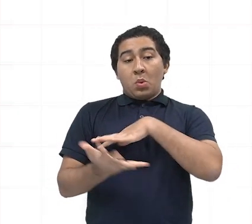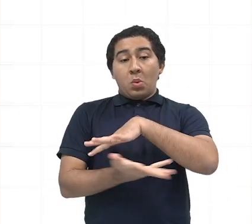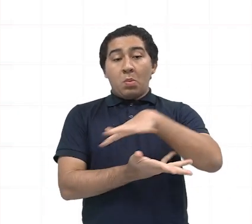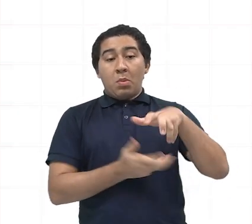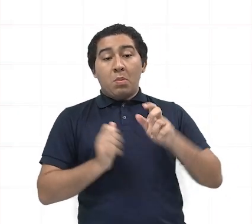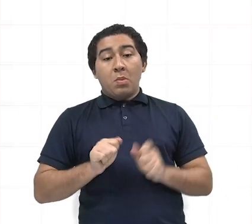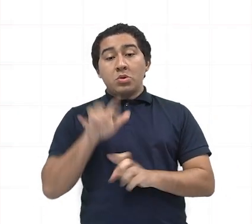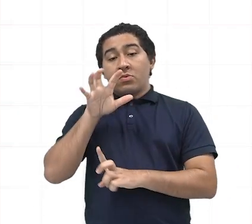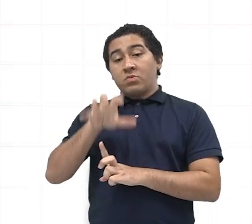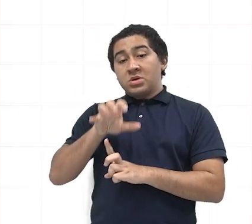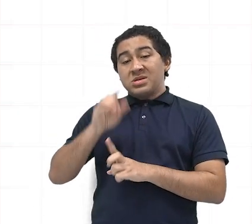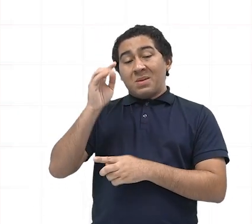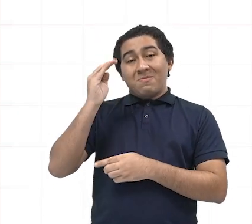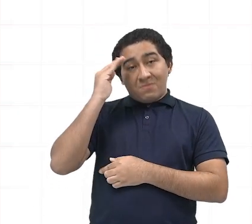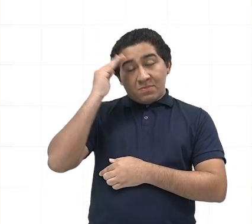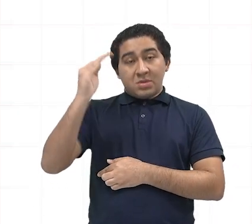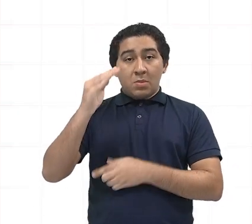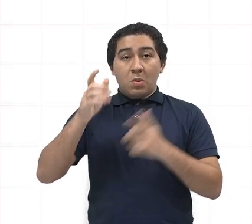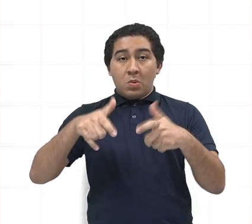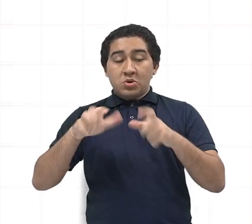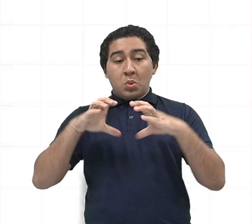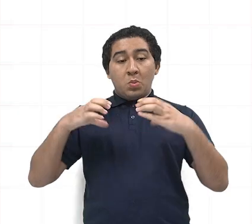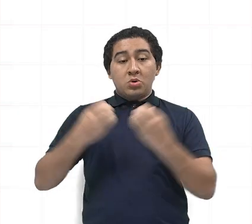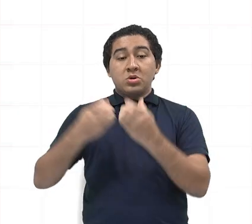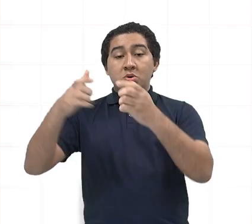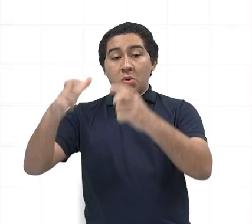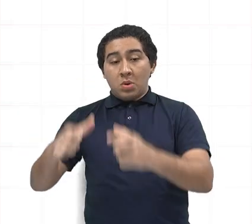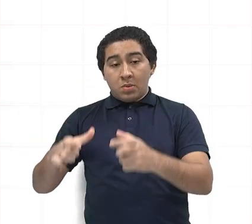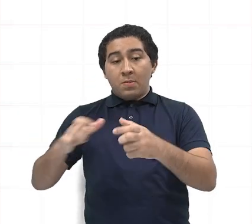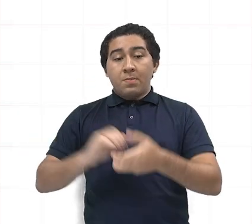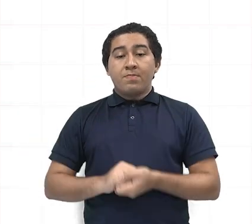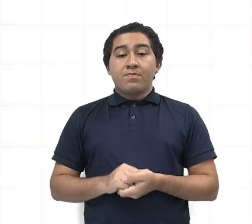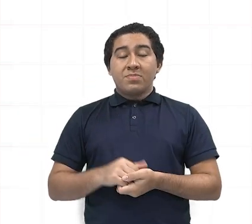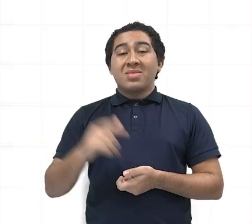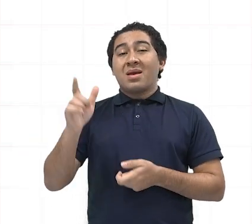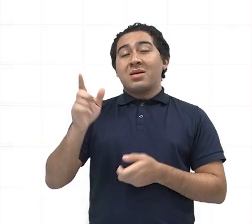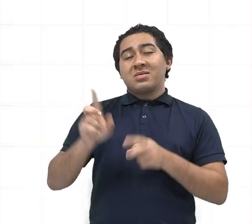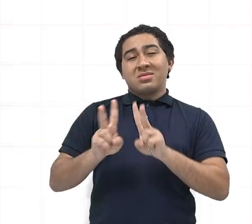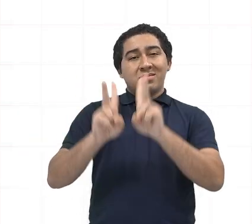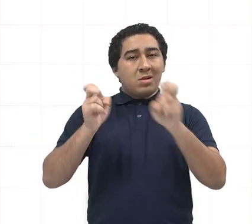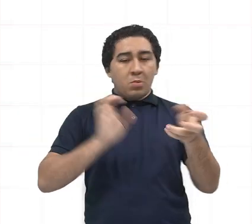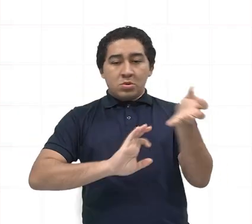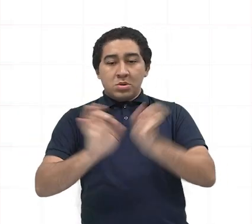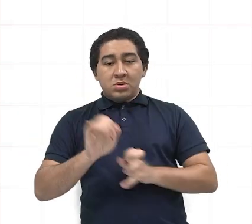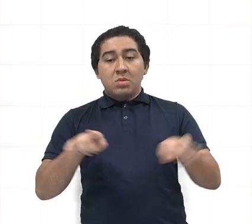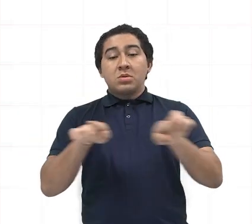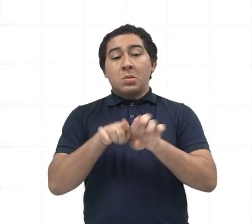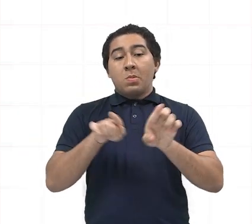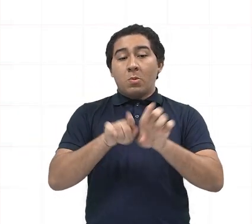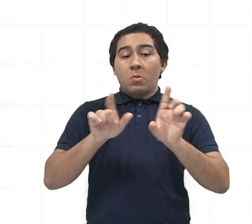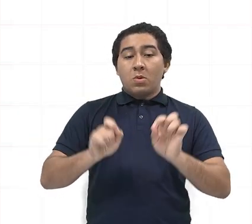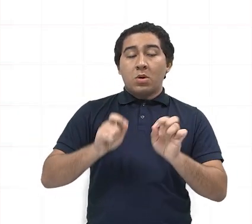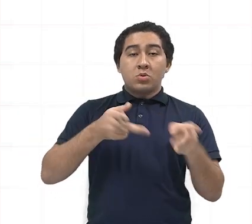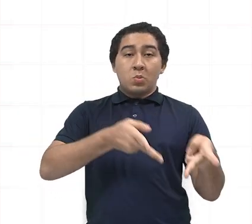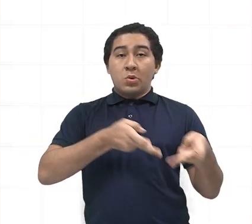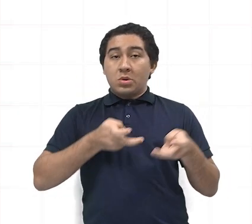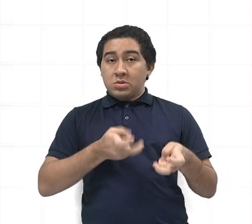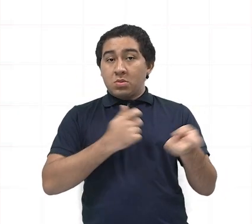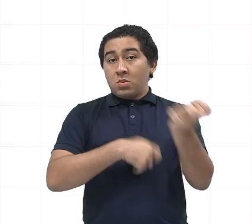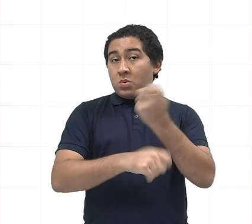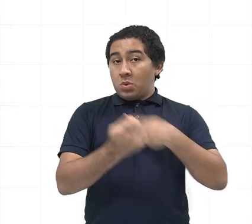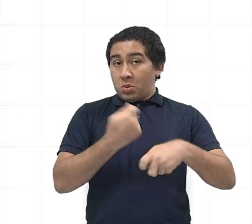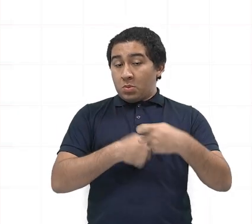ter impactos profundos nas comunidades locais, tanto em termos de organização quanto de exploração